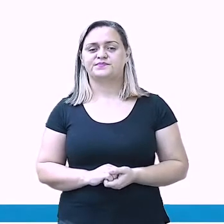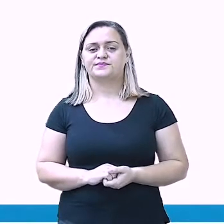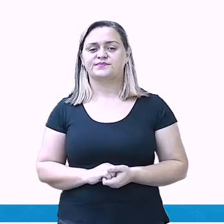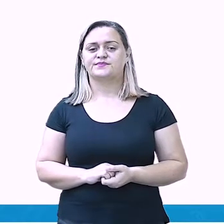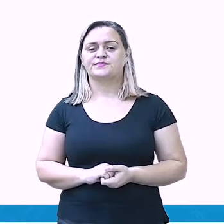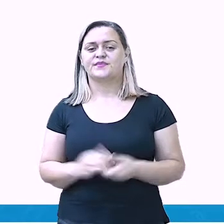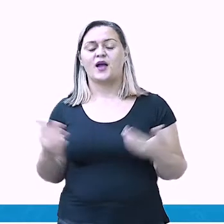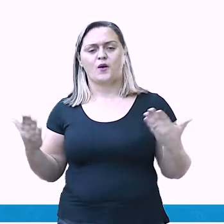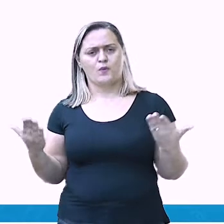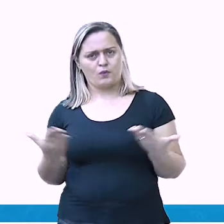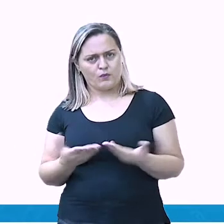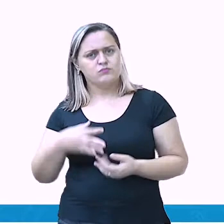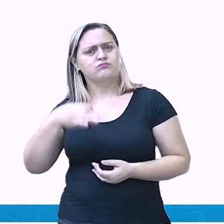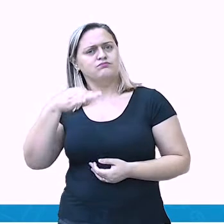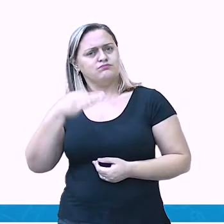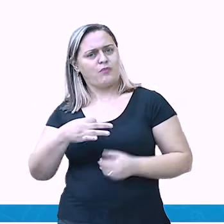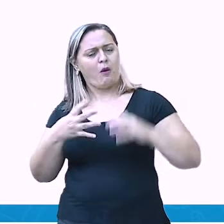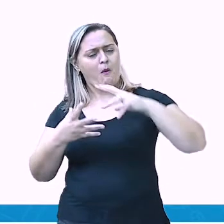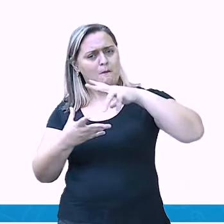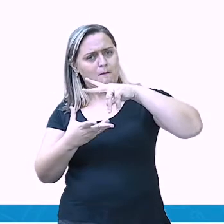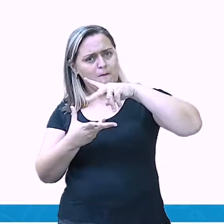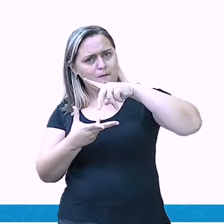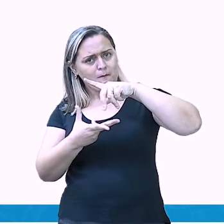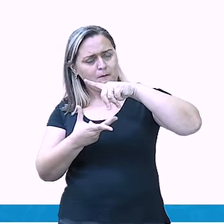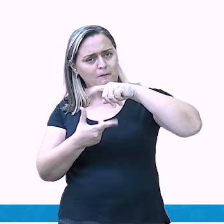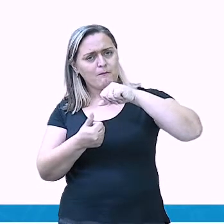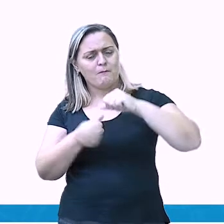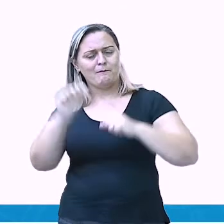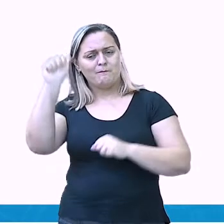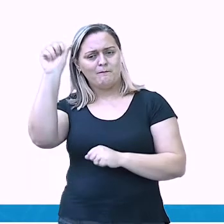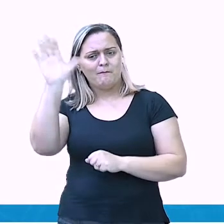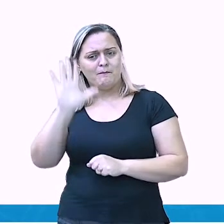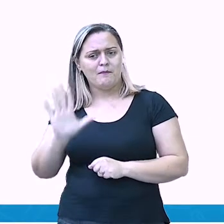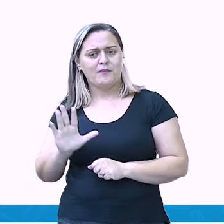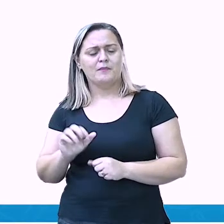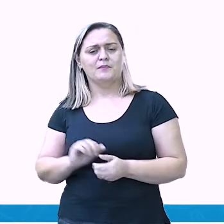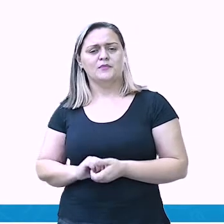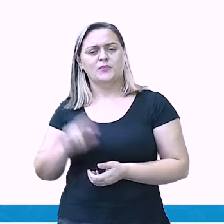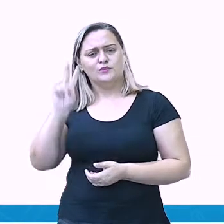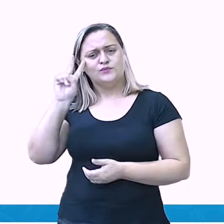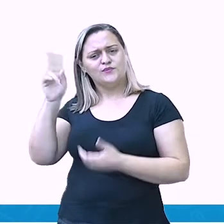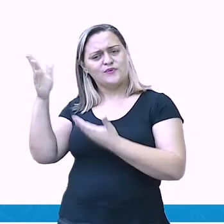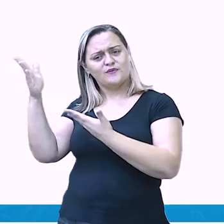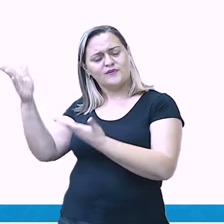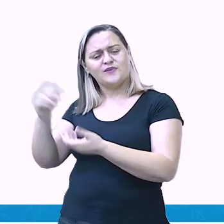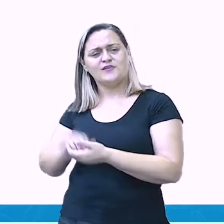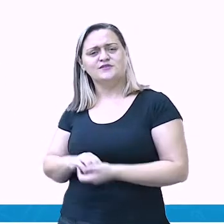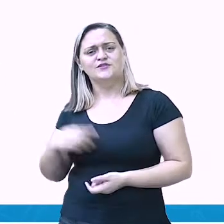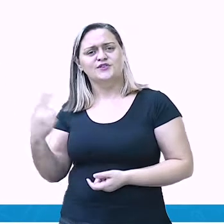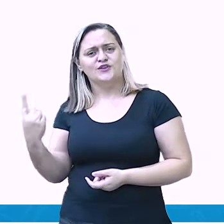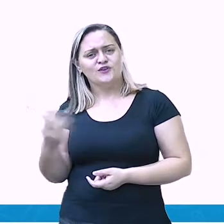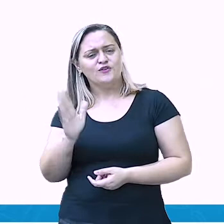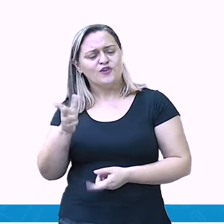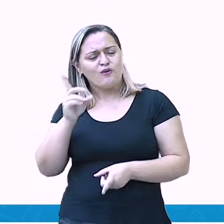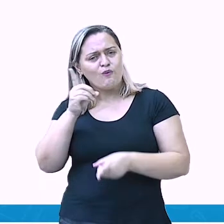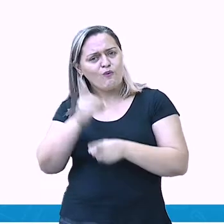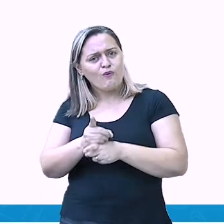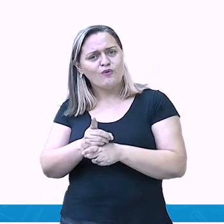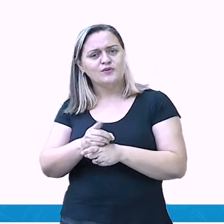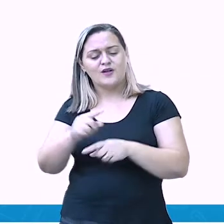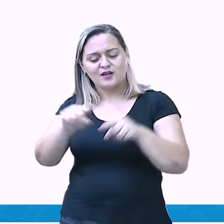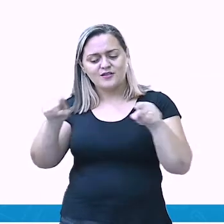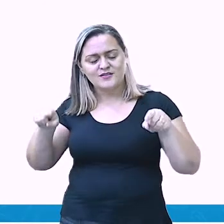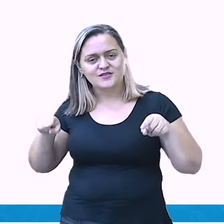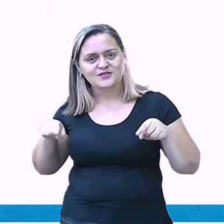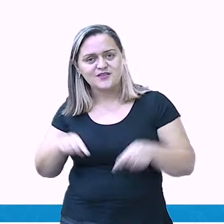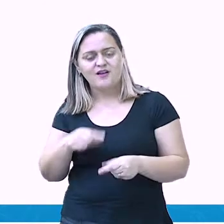Agora nós temos um Mapa Mundi muito encontrado nas nossas salas de aula, nas nossas bibliotecas